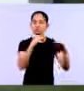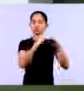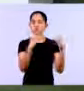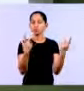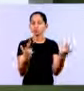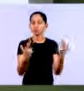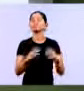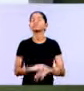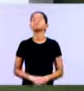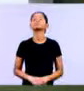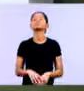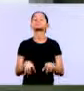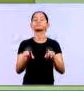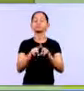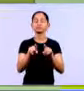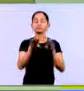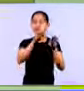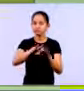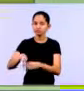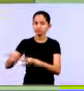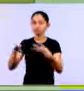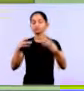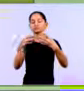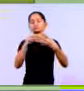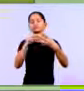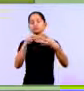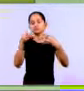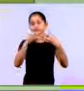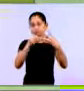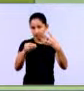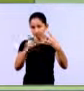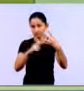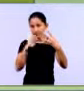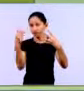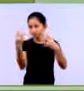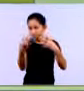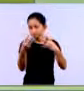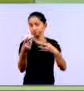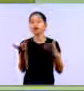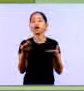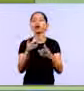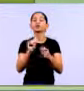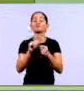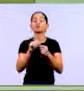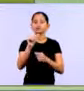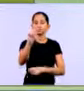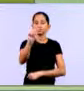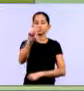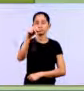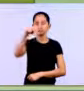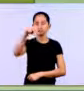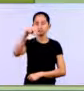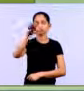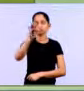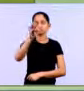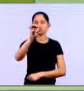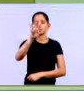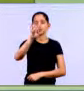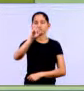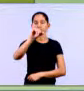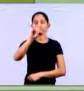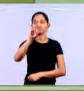ainda temos o princípio da anterioridade. Esse princípio, ele trata da situação de que